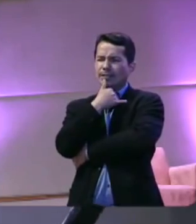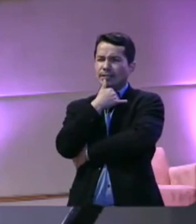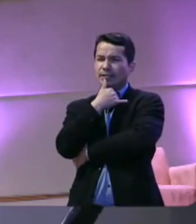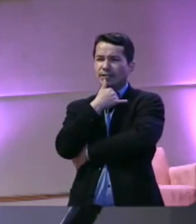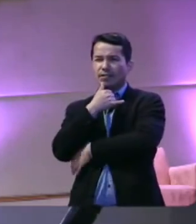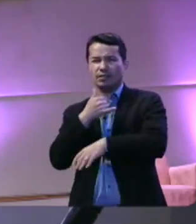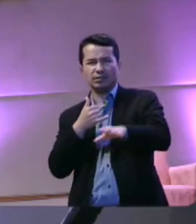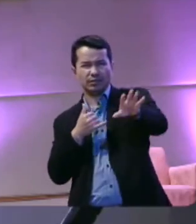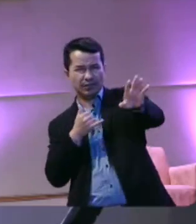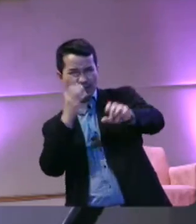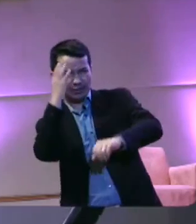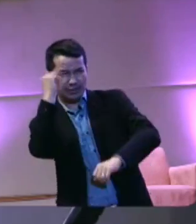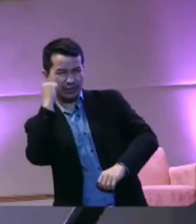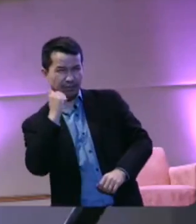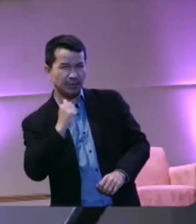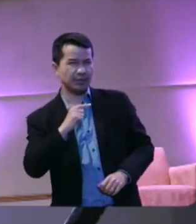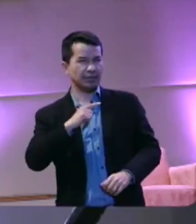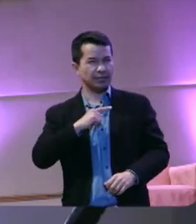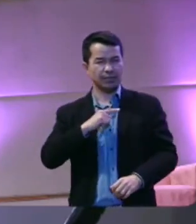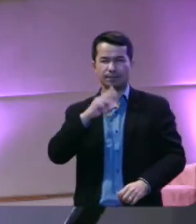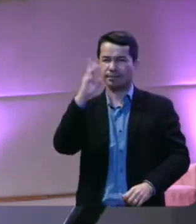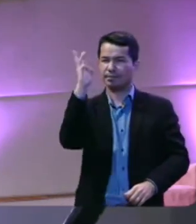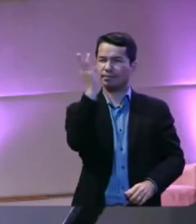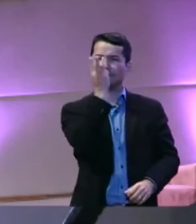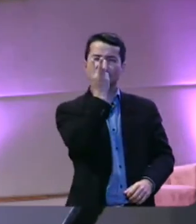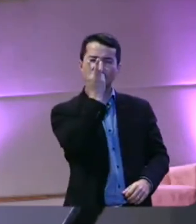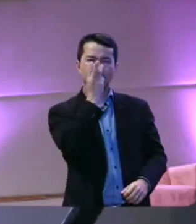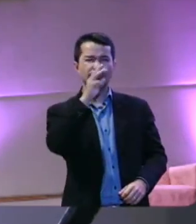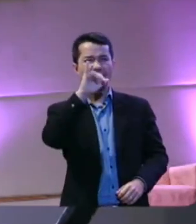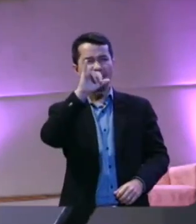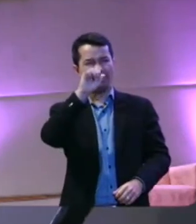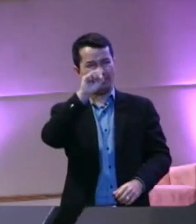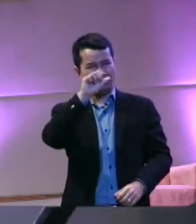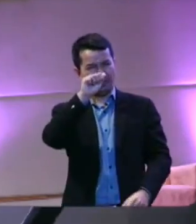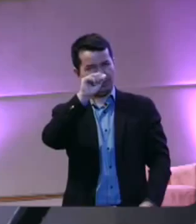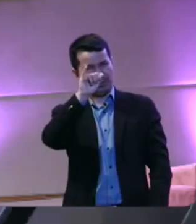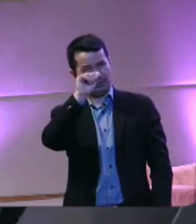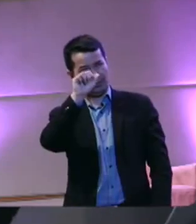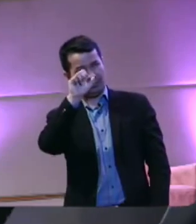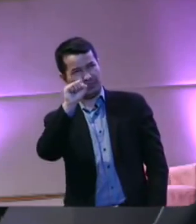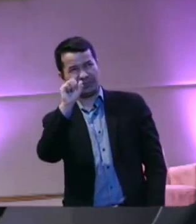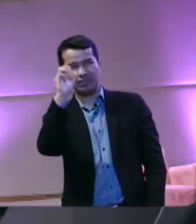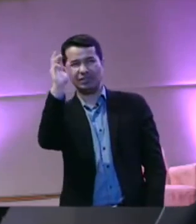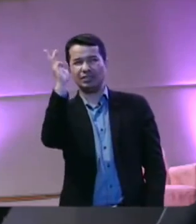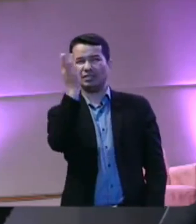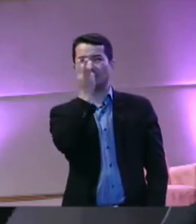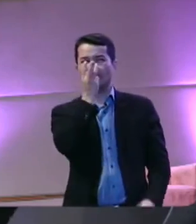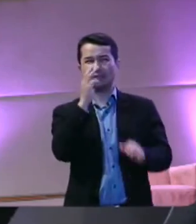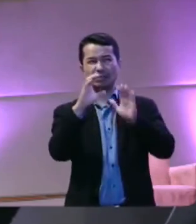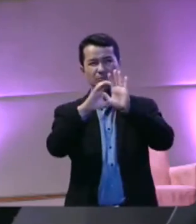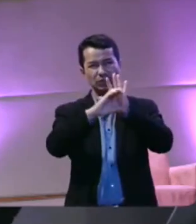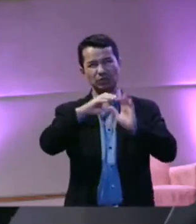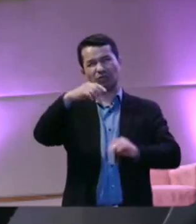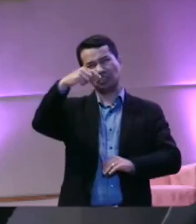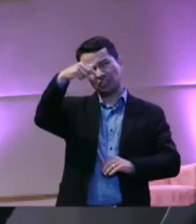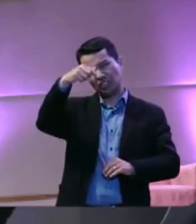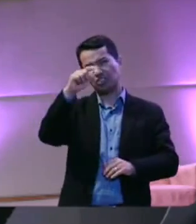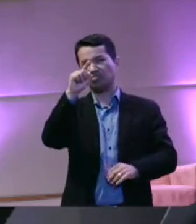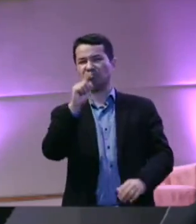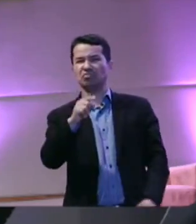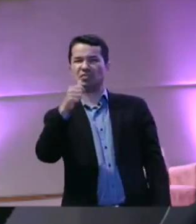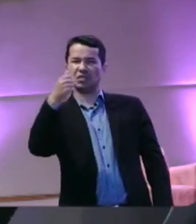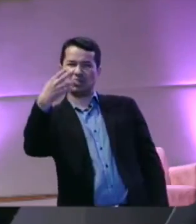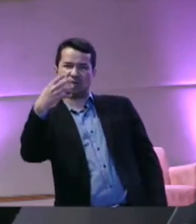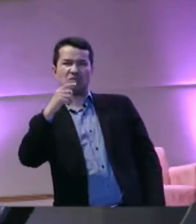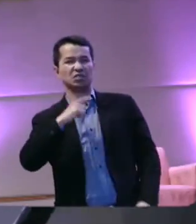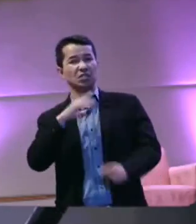capítulo 7, 14, Miqueias capítulo 5, versículo 2. Mas quando essa visitação aconteceu, as pessoas